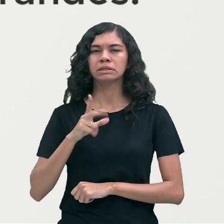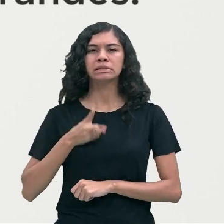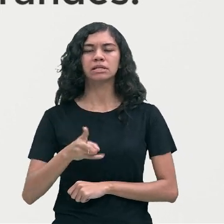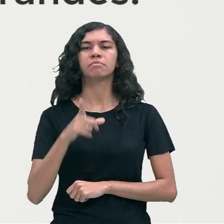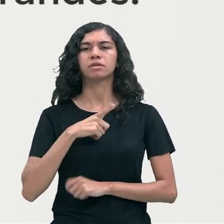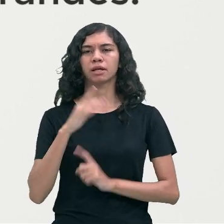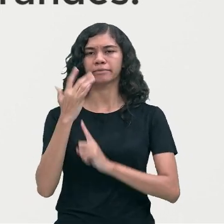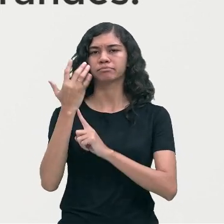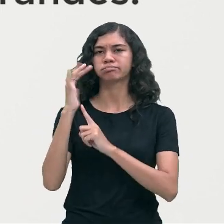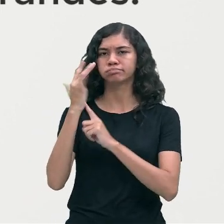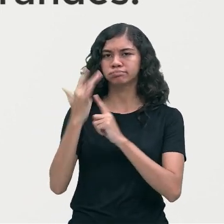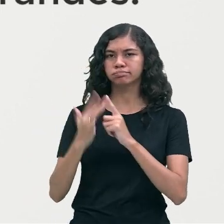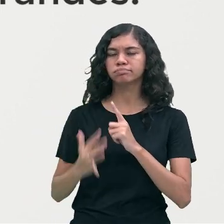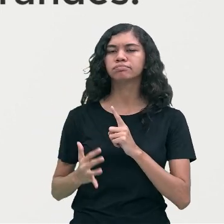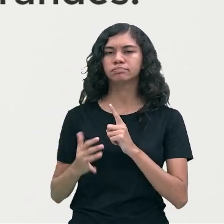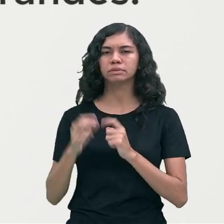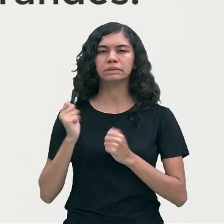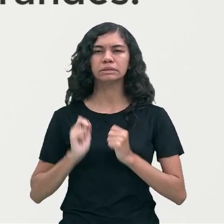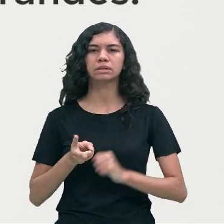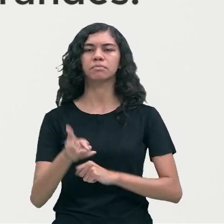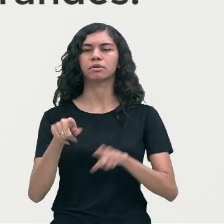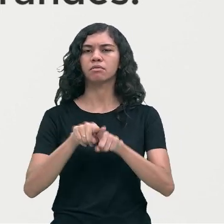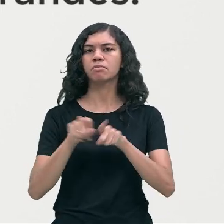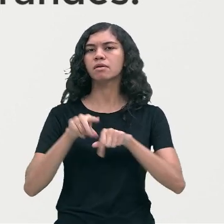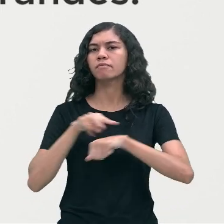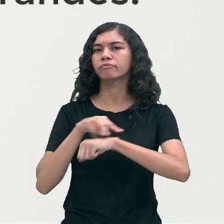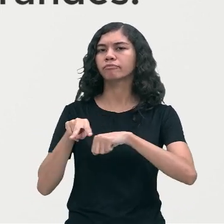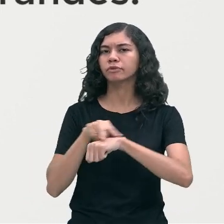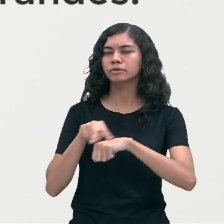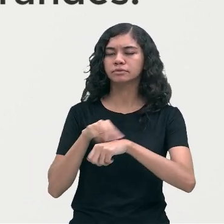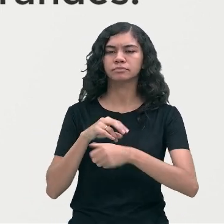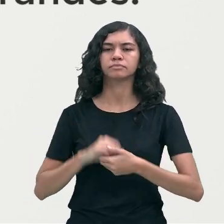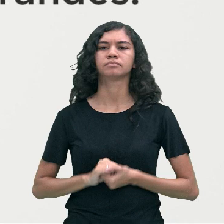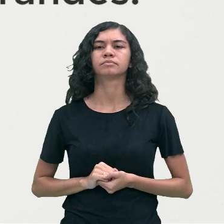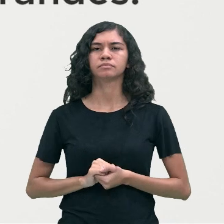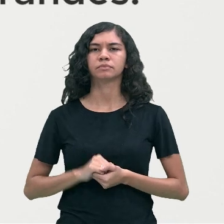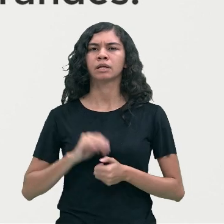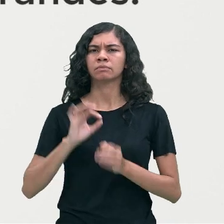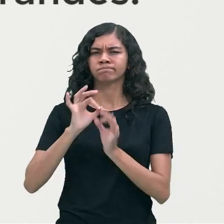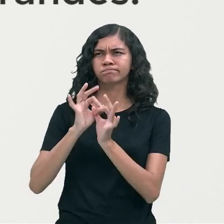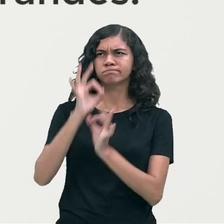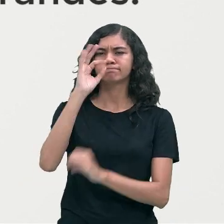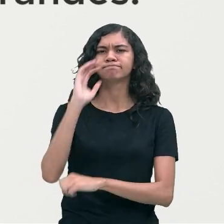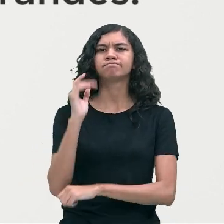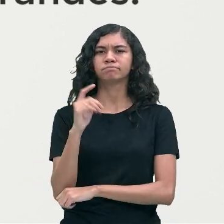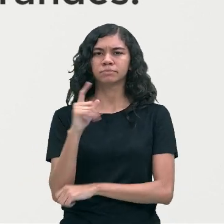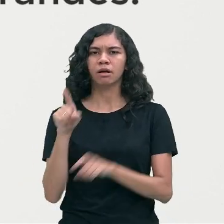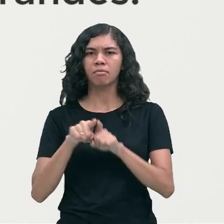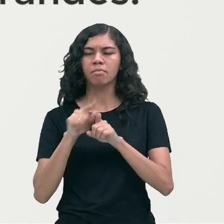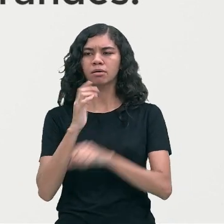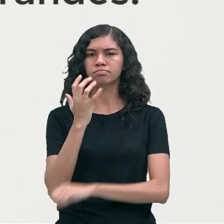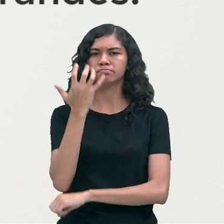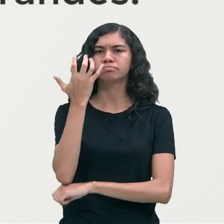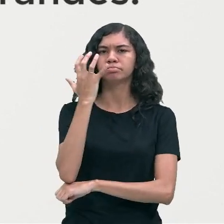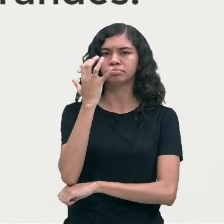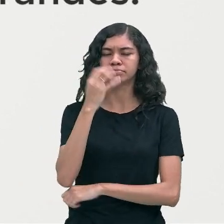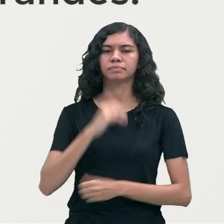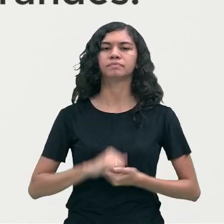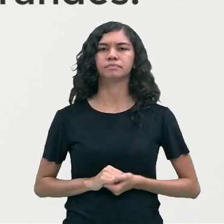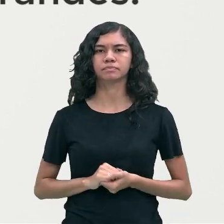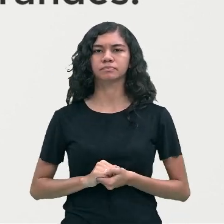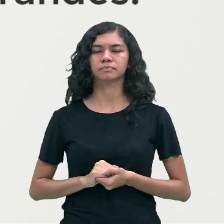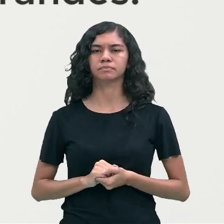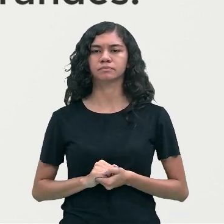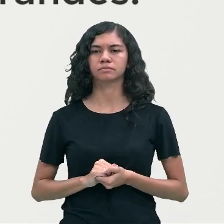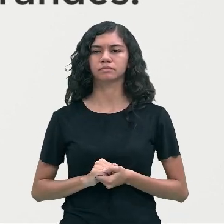apresentam folhas, sempre estão verdes. Elas são muito altas, principalmente na área de terra firme,